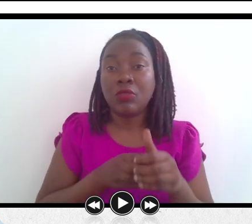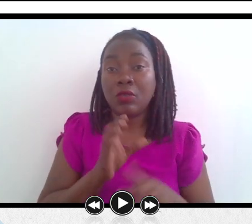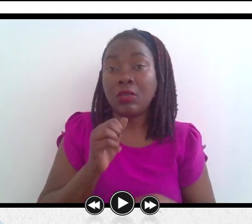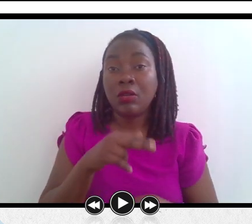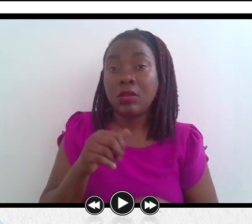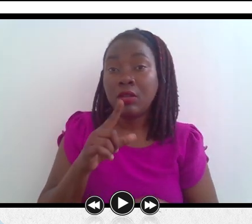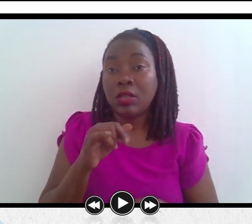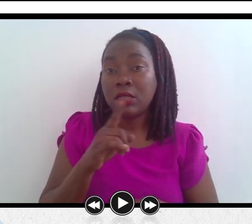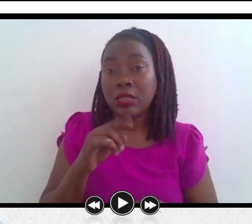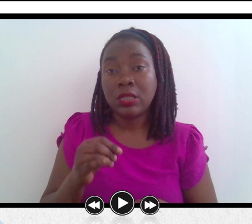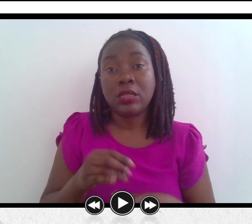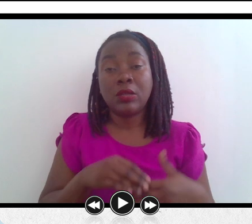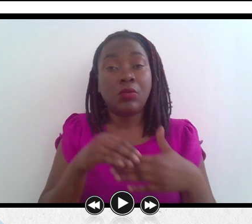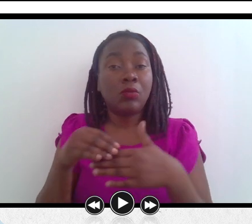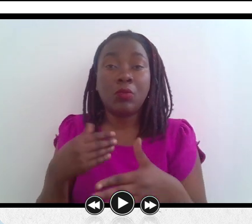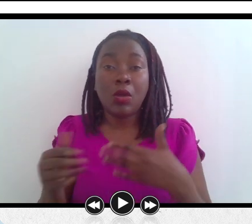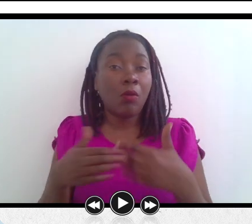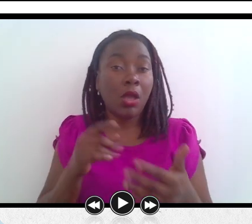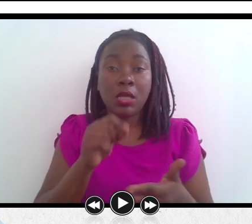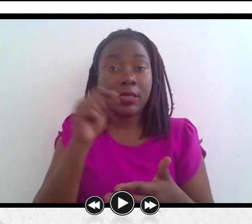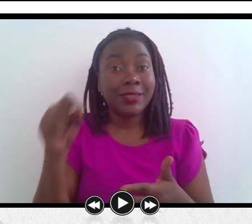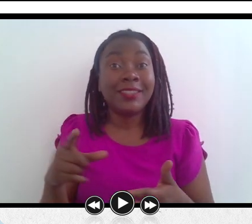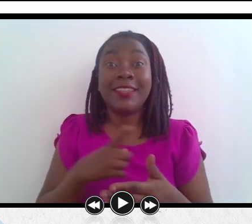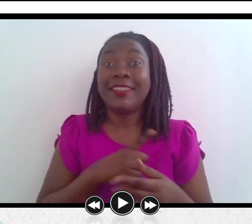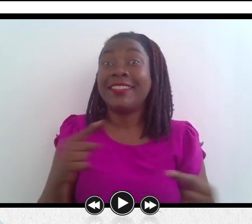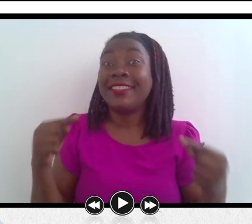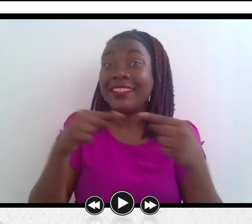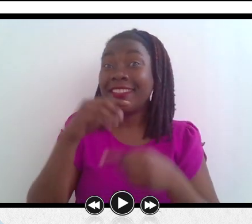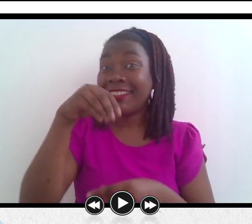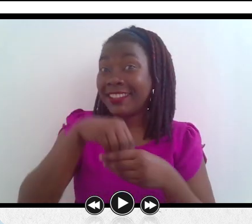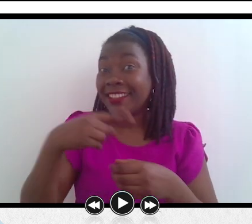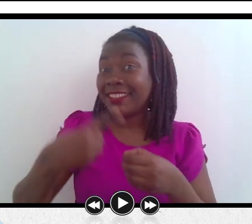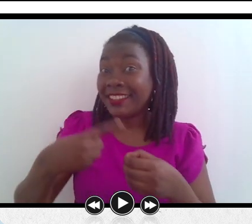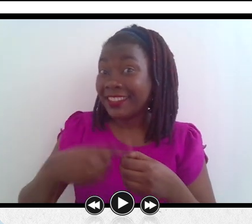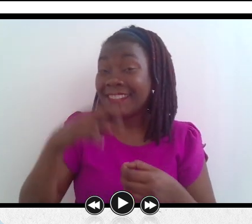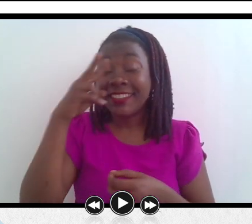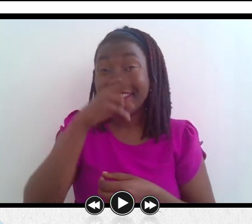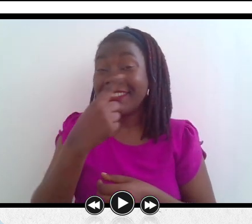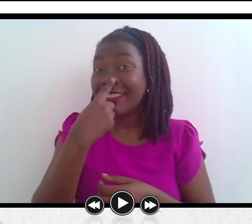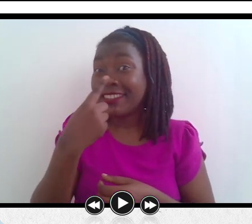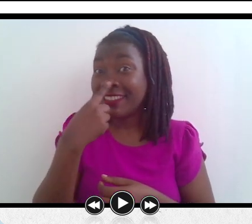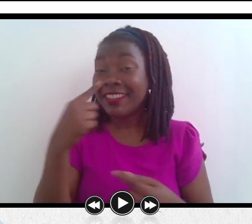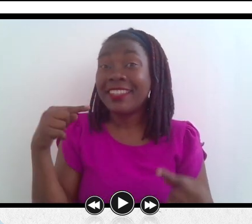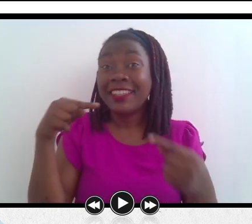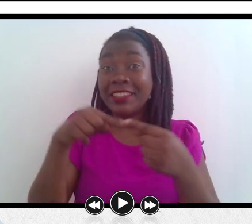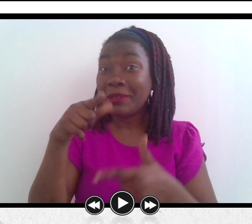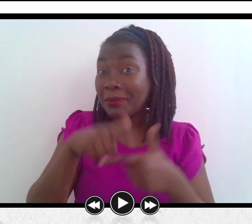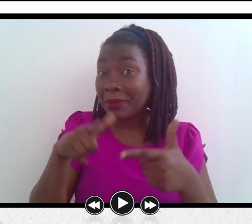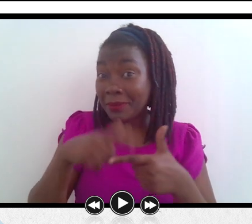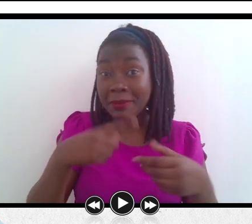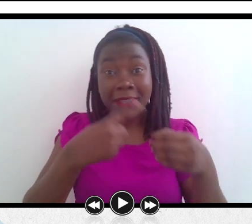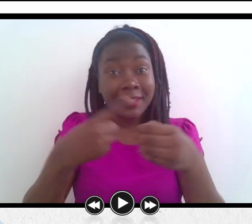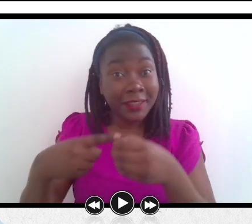canalização, conduto, o que quer que seja, que esteja dentro da cidade, que está intimamente relacionada ao problema da